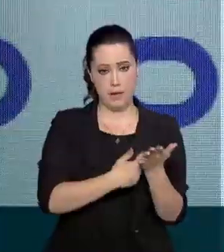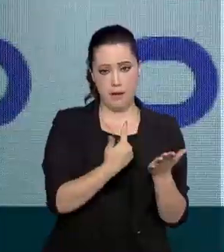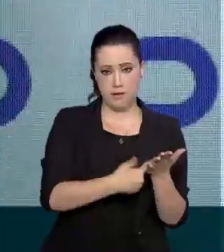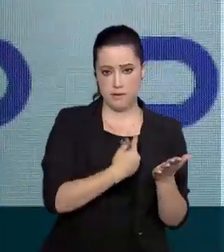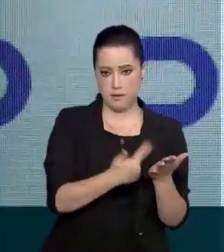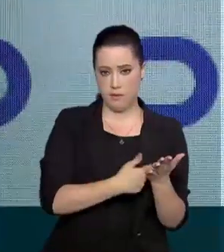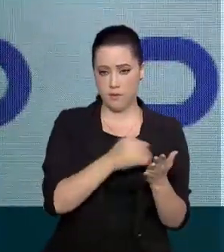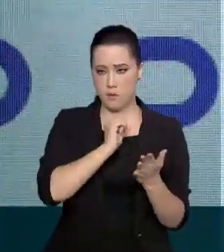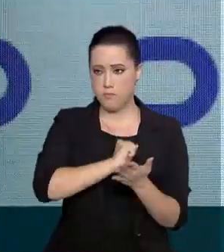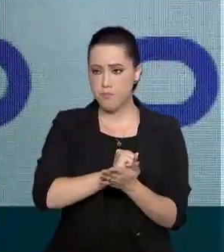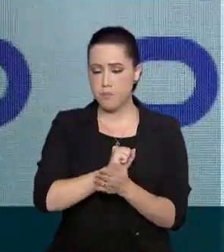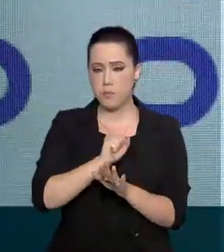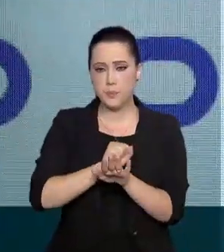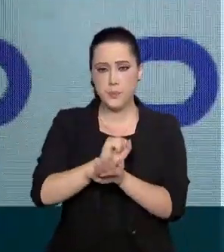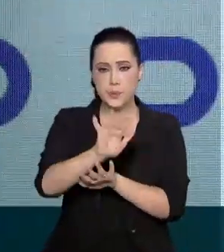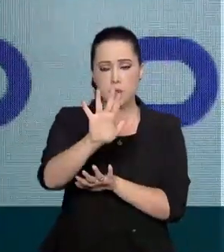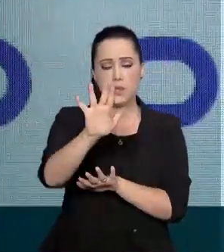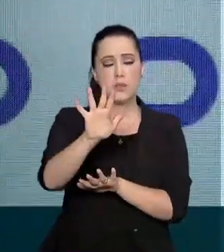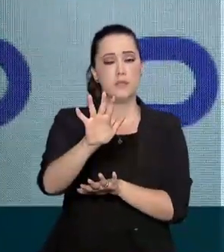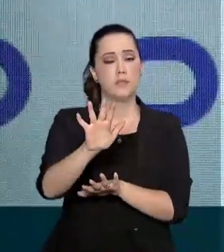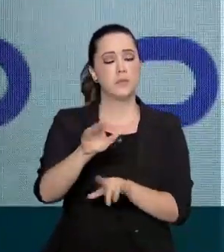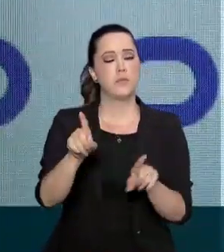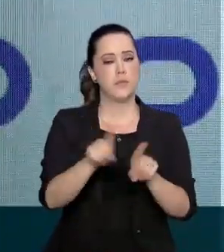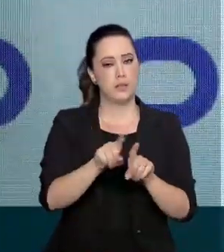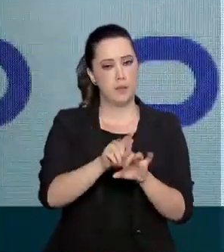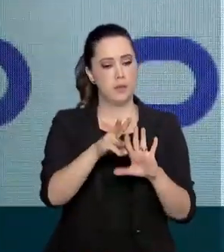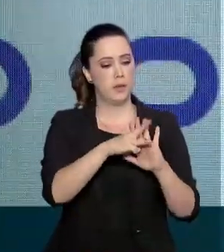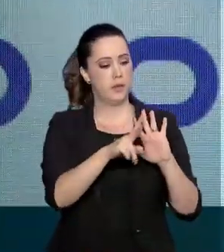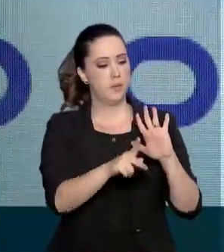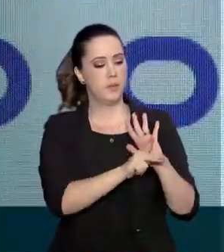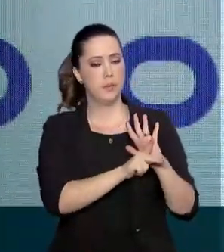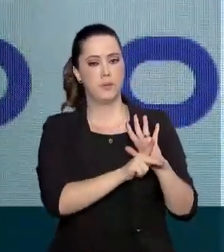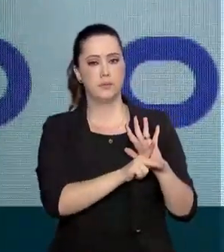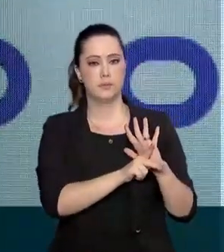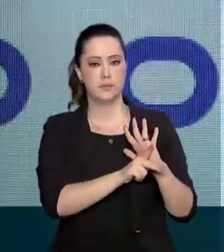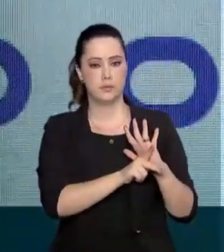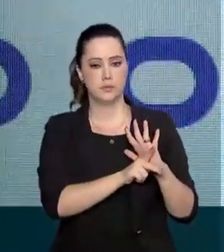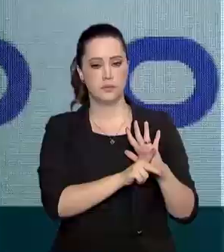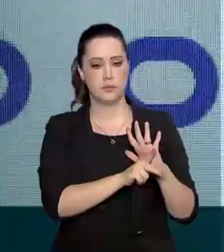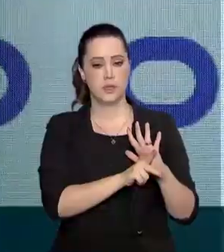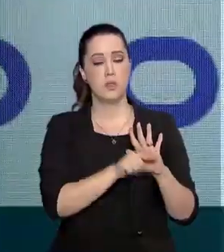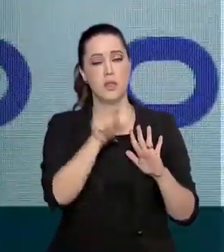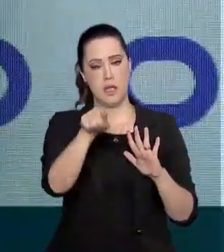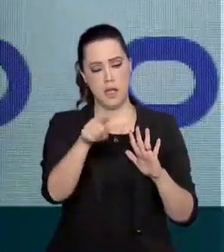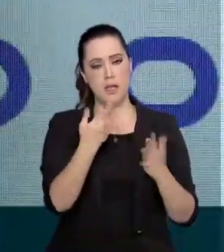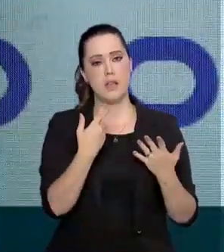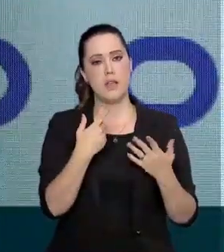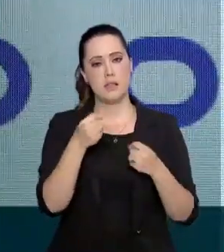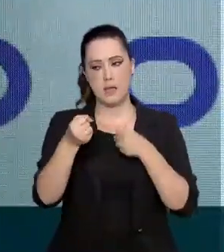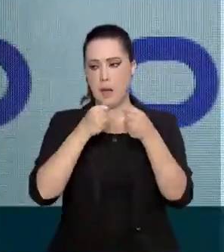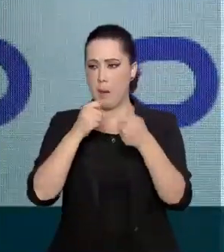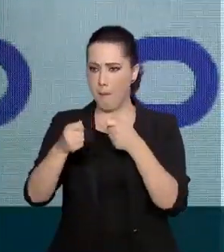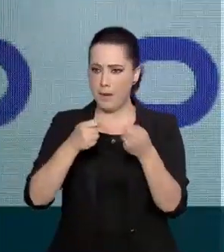divulgar, mas também vi a medida provisória, essa imprensa que eu tanto amo,